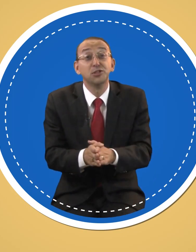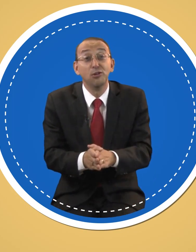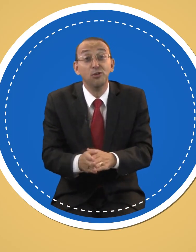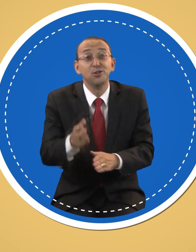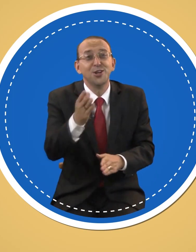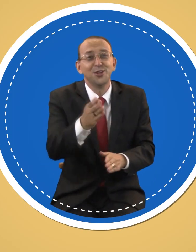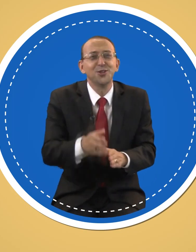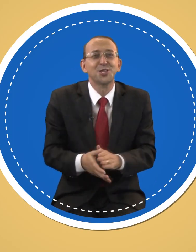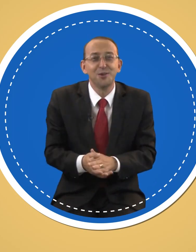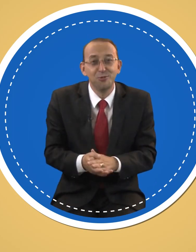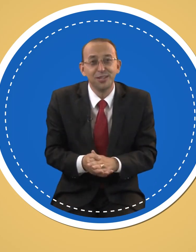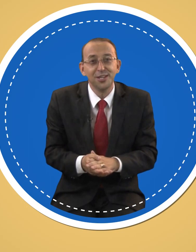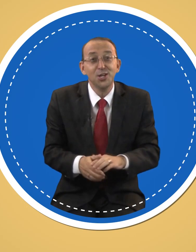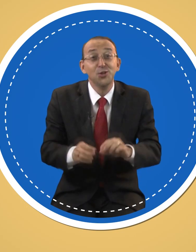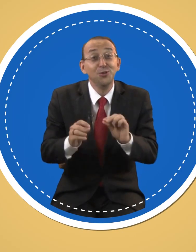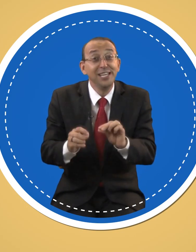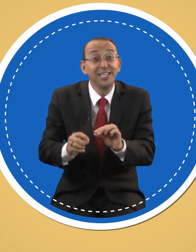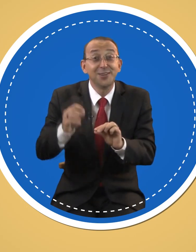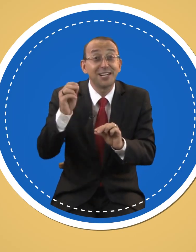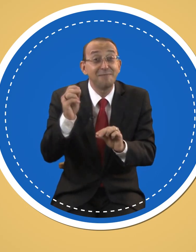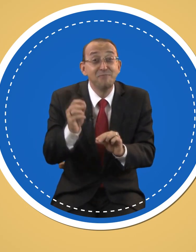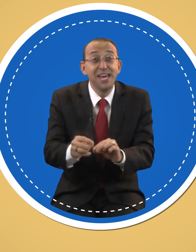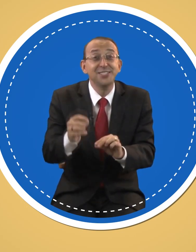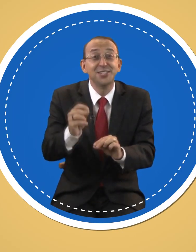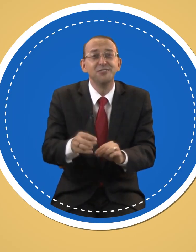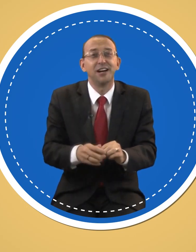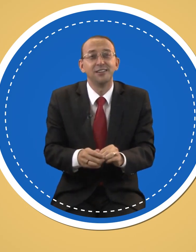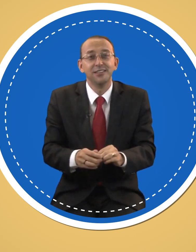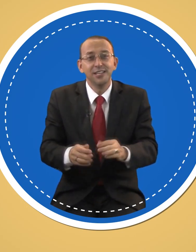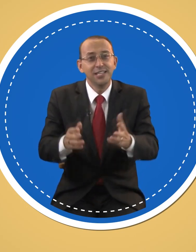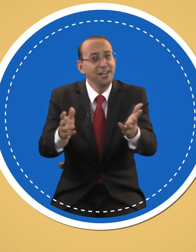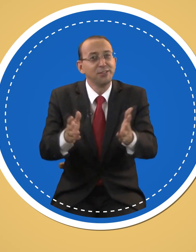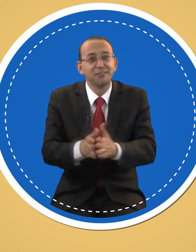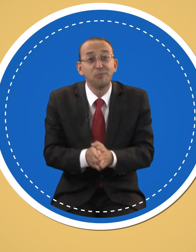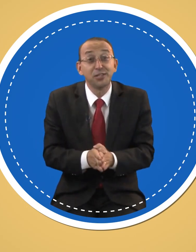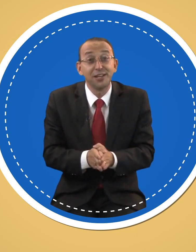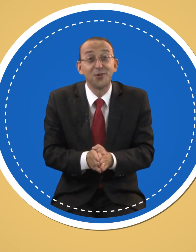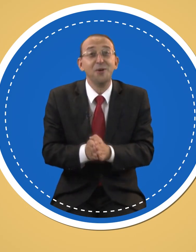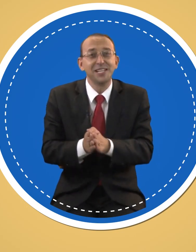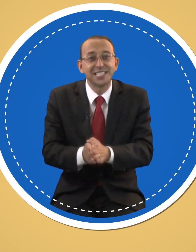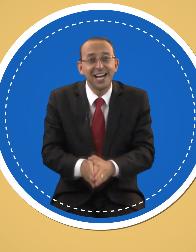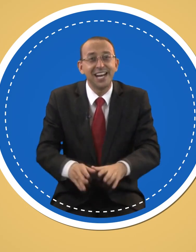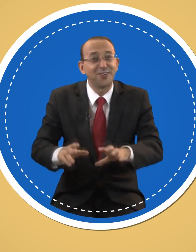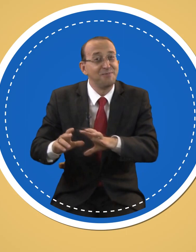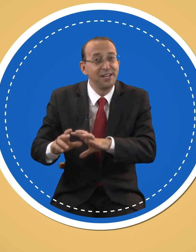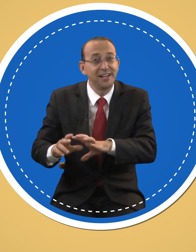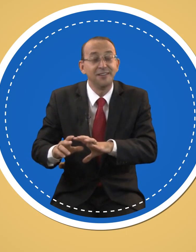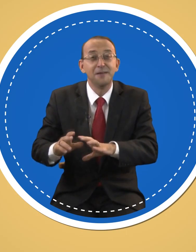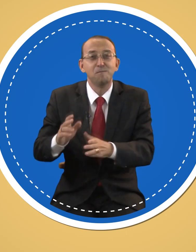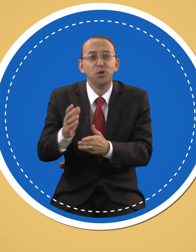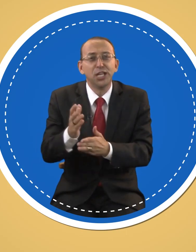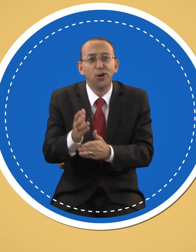faça um download do seu e-book no link que eu acabei de te enviar e aí você vai poder começar a